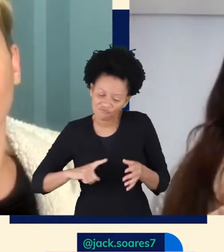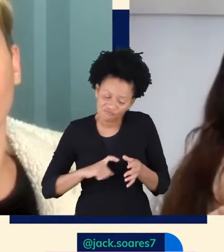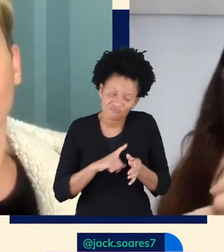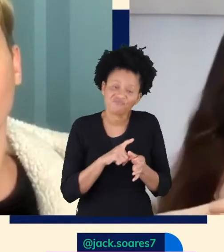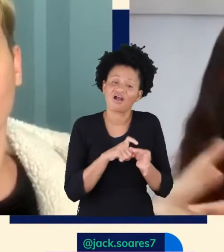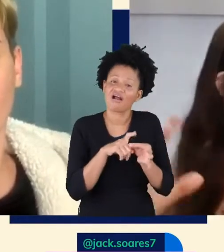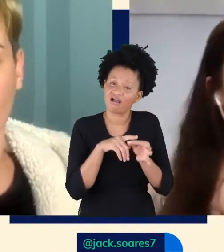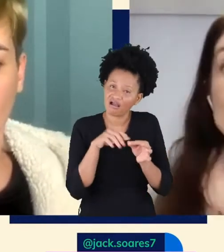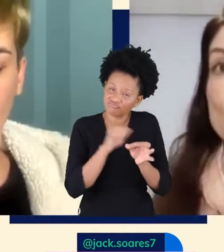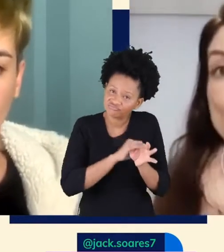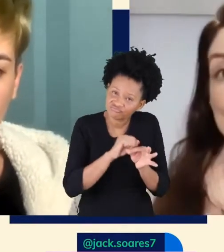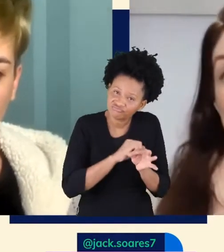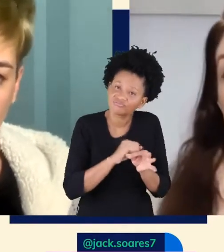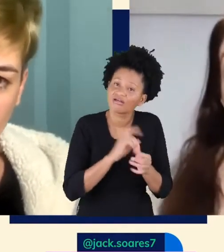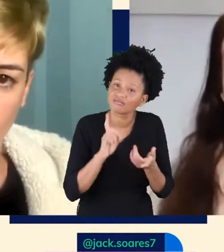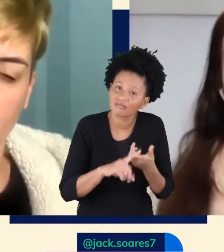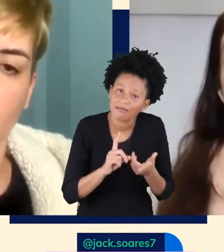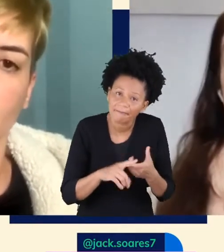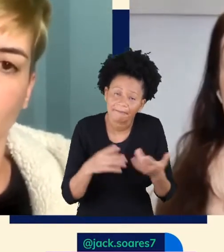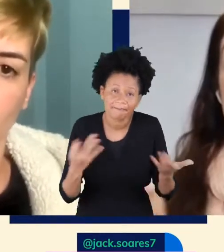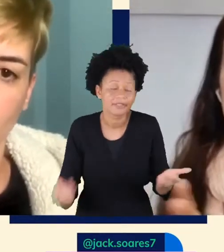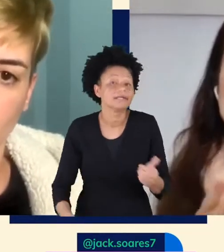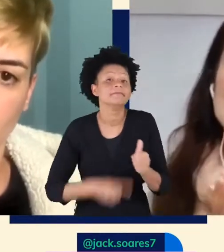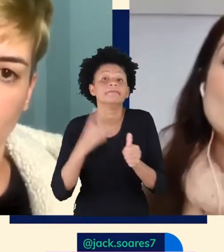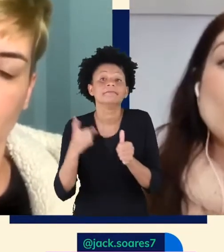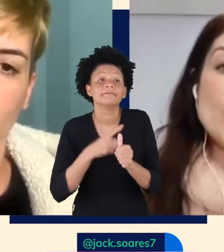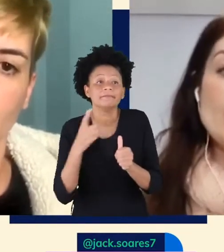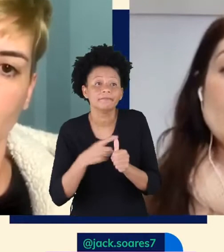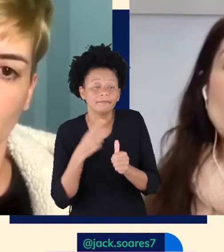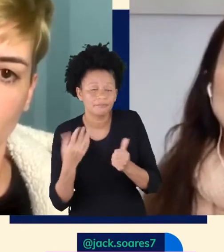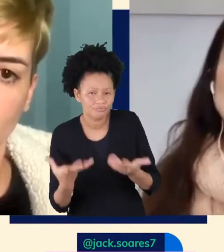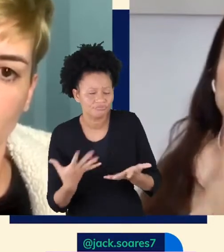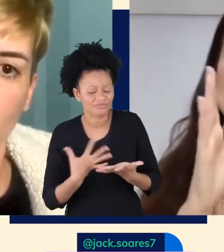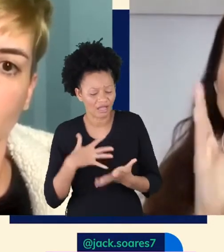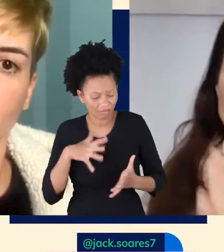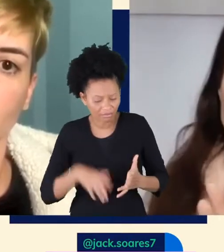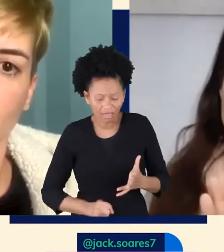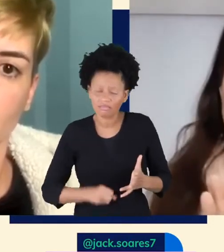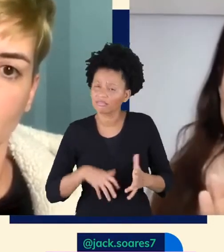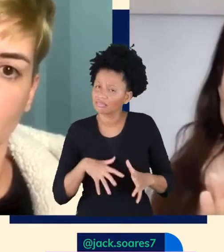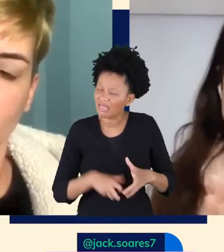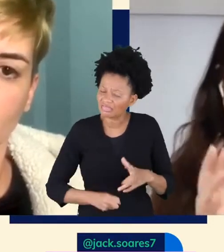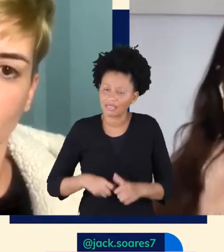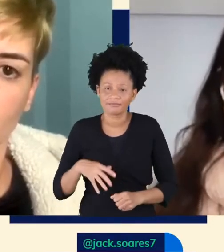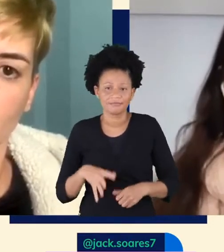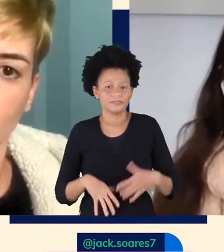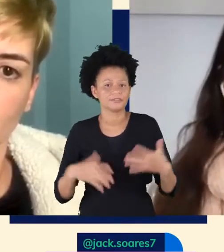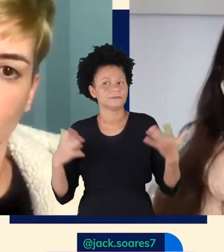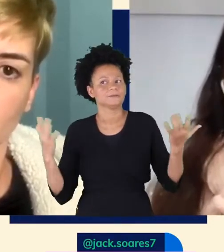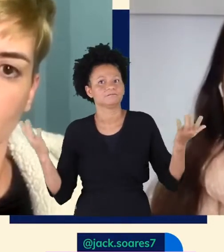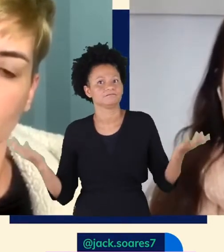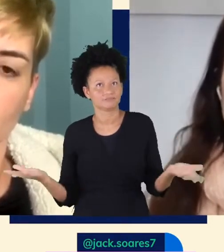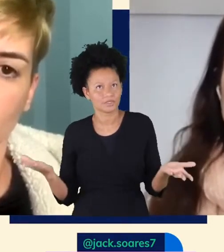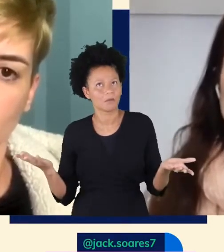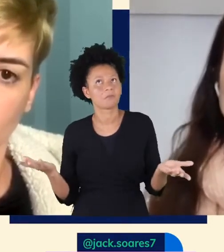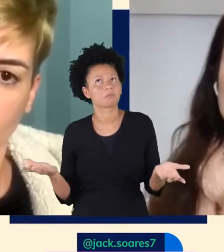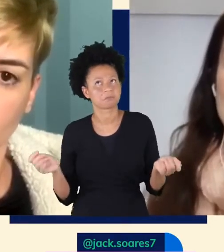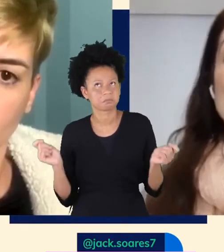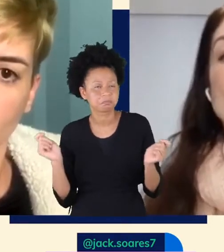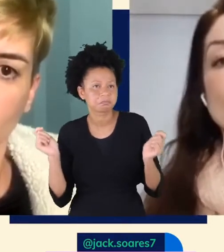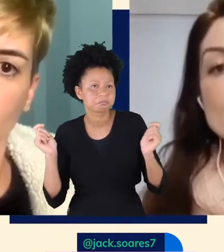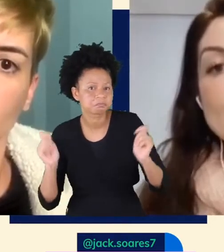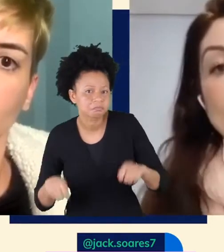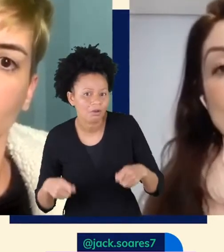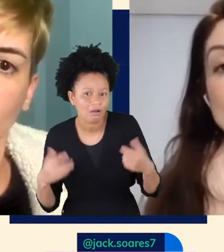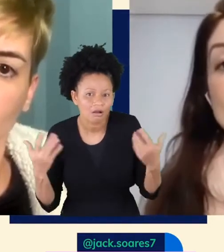canal vaginal e dá uma coceira absurda, que é o oxiurus. Então, primeira coisa, a criança tá pegando o tempo todo,